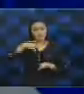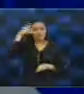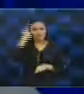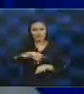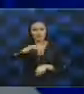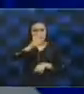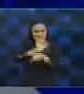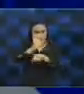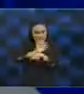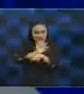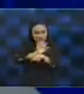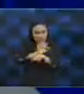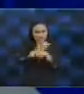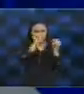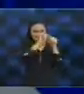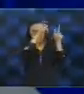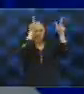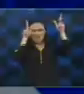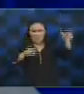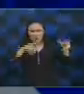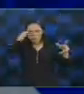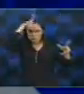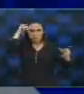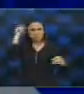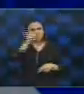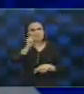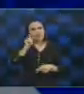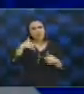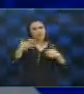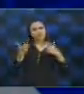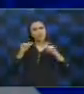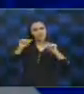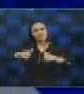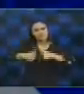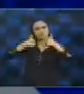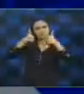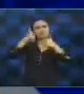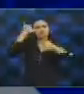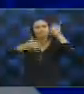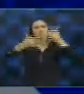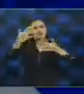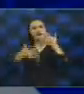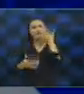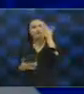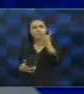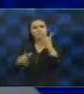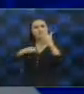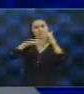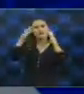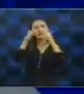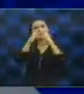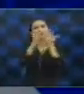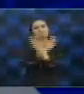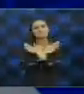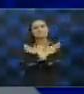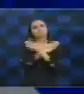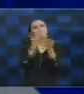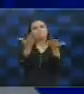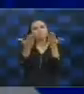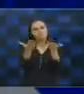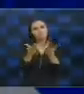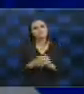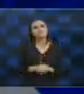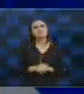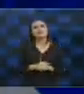saúde do Estado. Eu tenho certeza de que nós temos o que falar, nós aqui, você que está em casa, talvez desempregado,